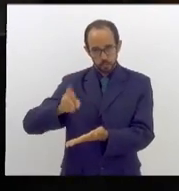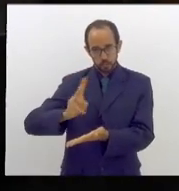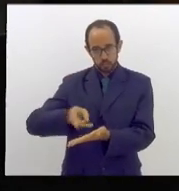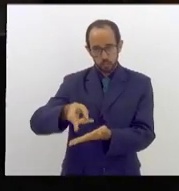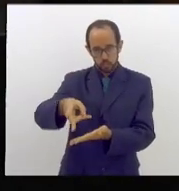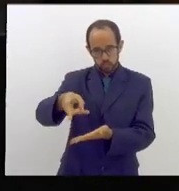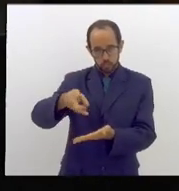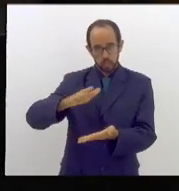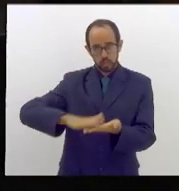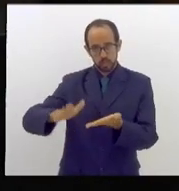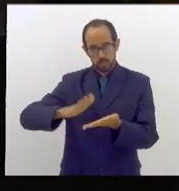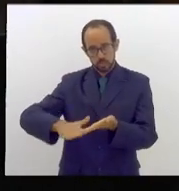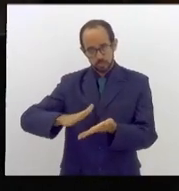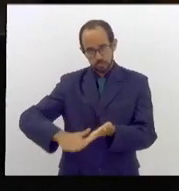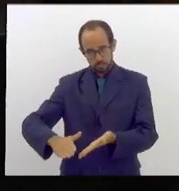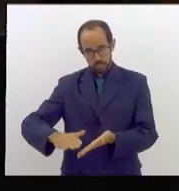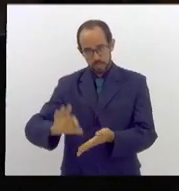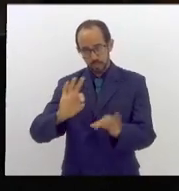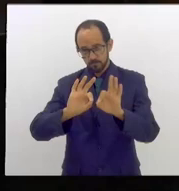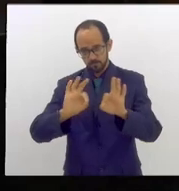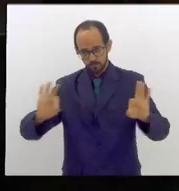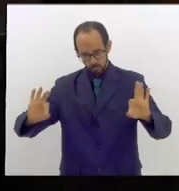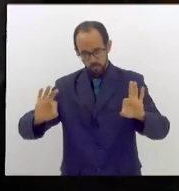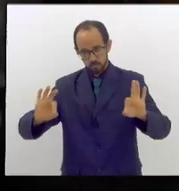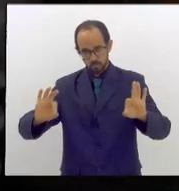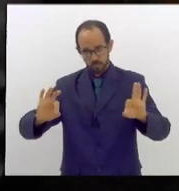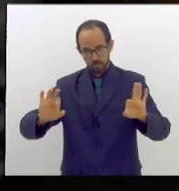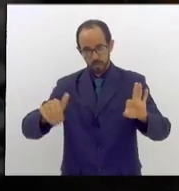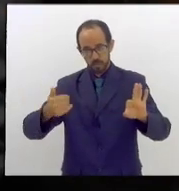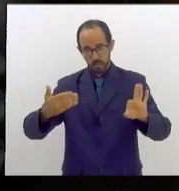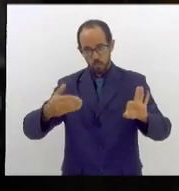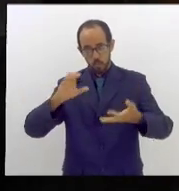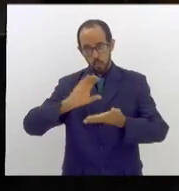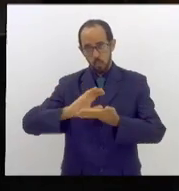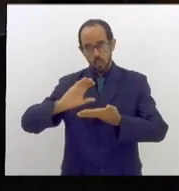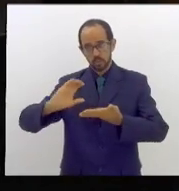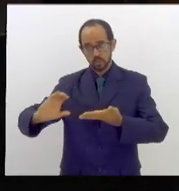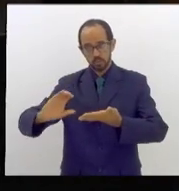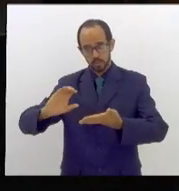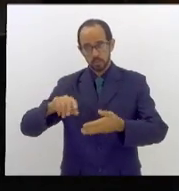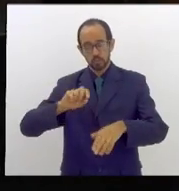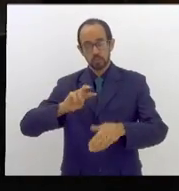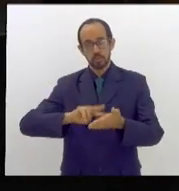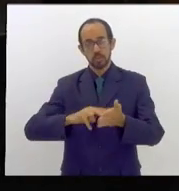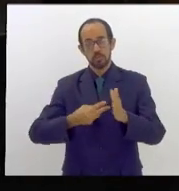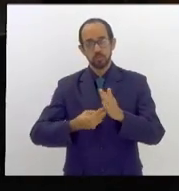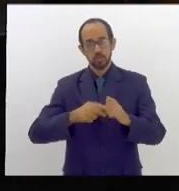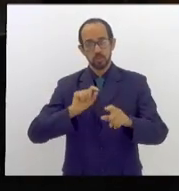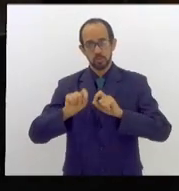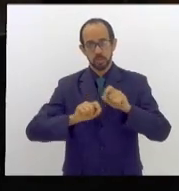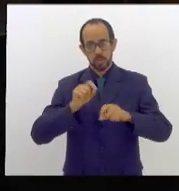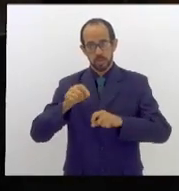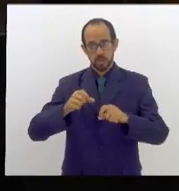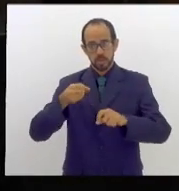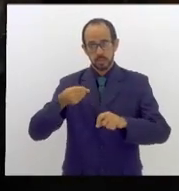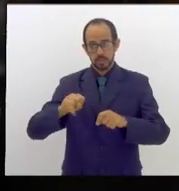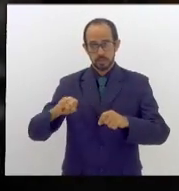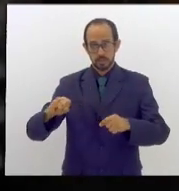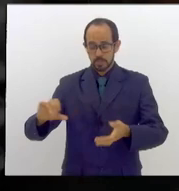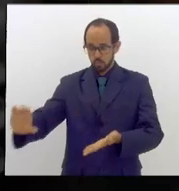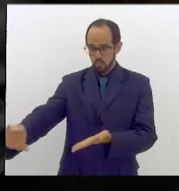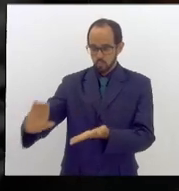despesas então o orçamento se as receitas não acontecerem